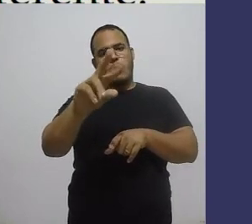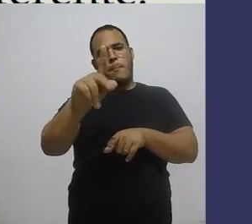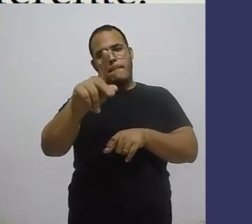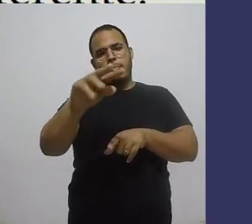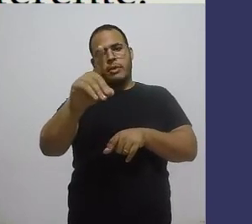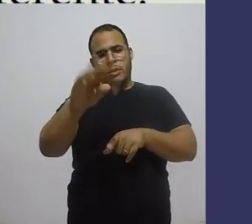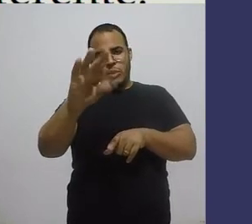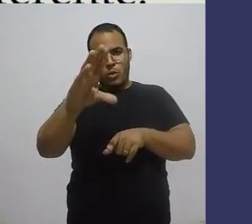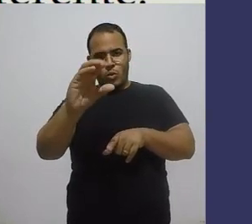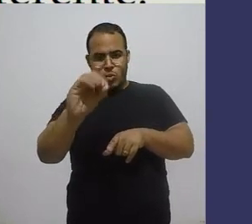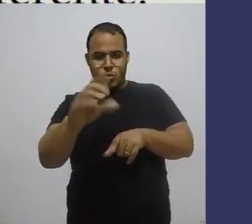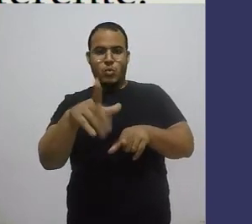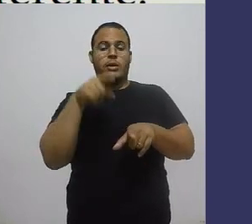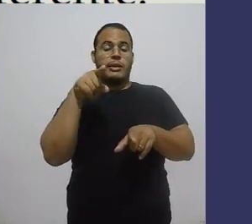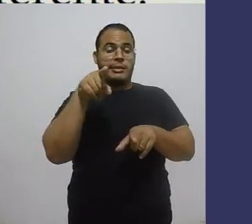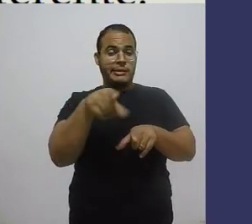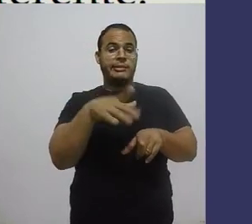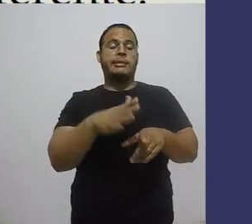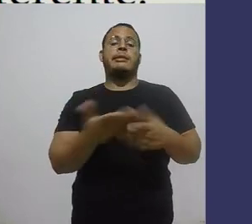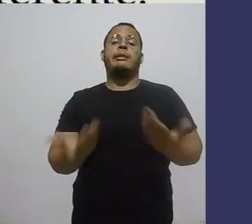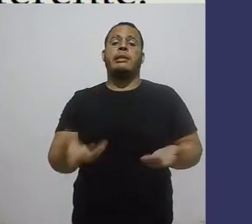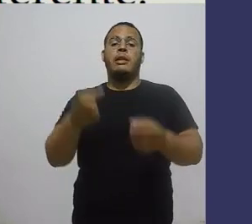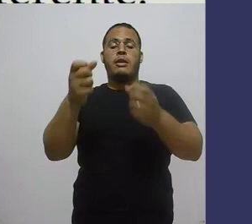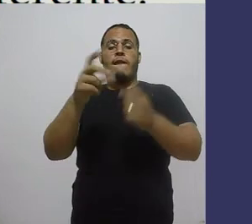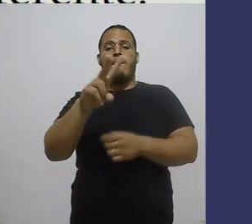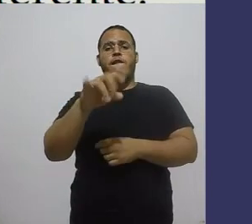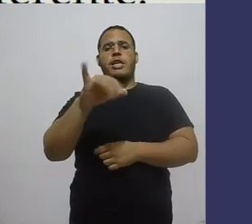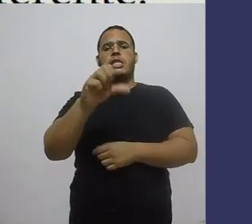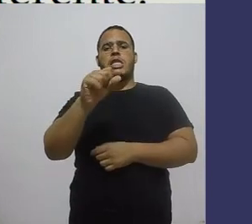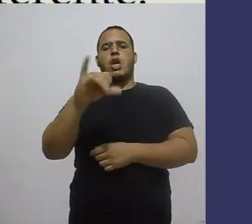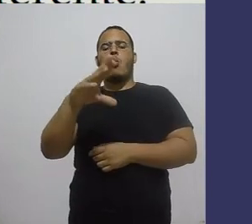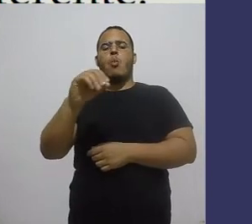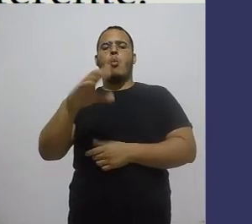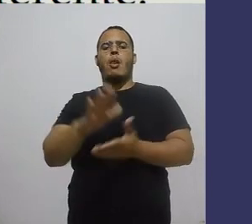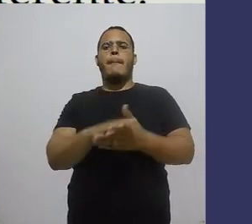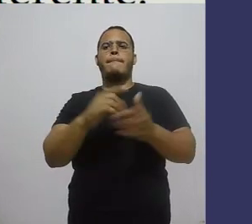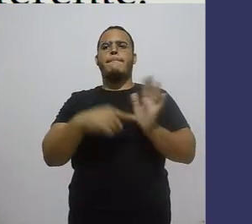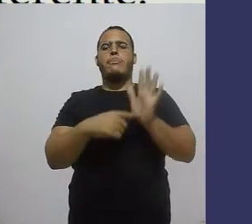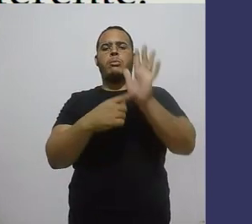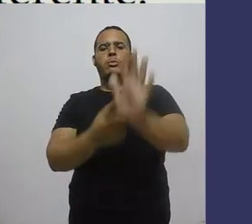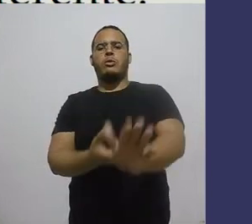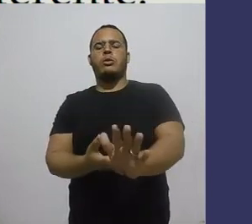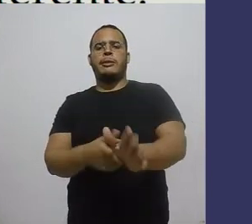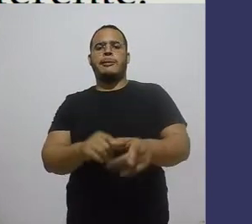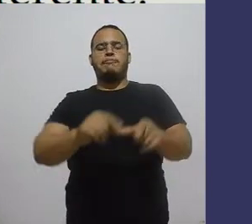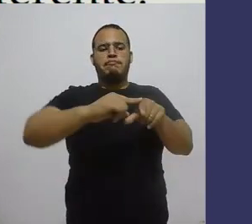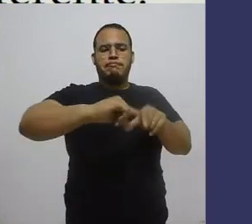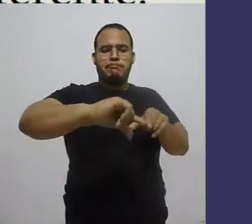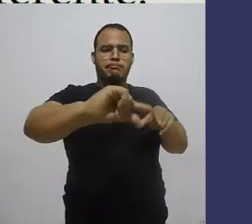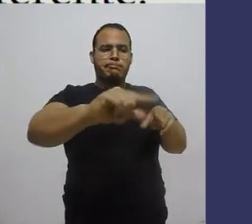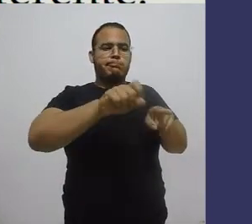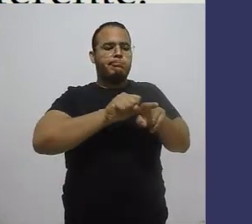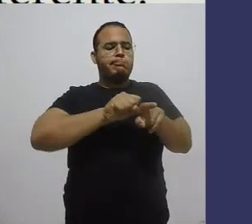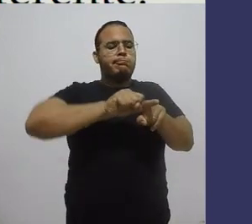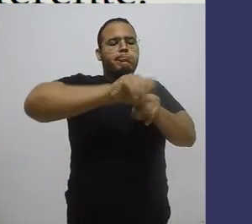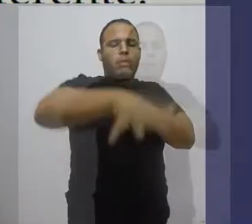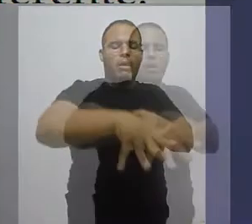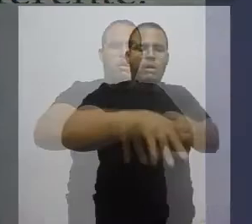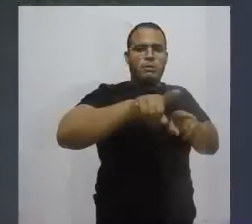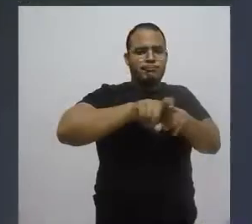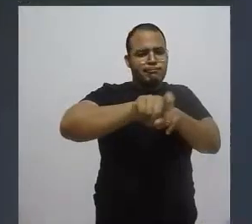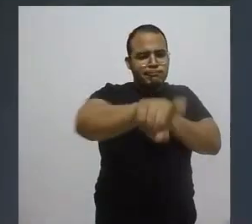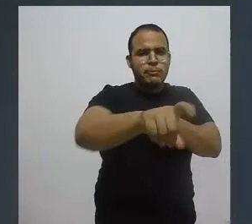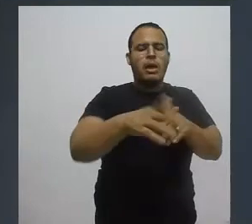aí que encontra-se na vesícula seminal e passa a ser chamado de ducto ejaculatório, porque acontece aí